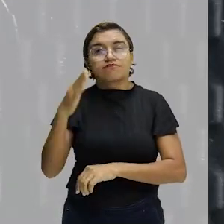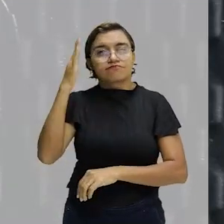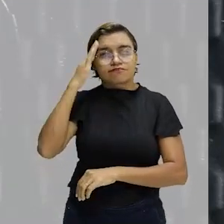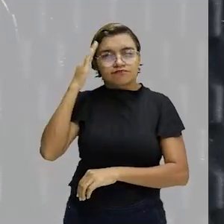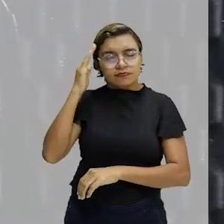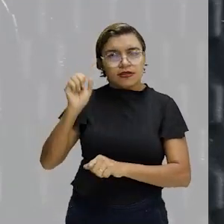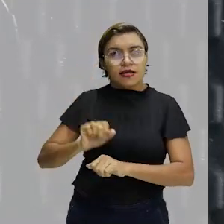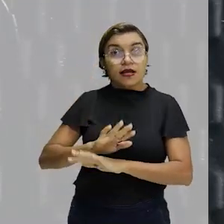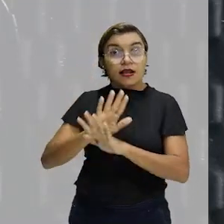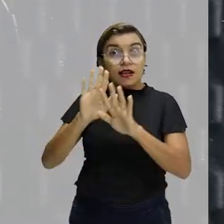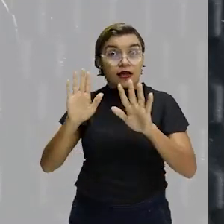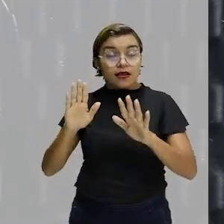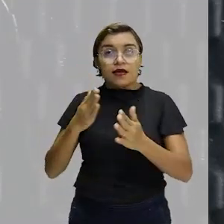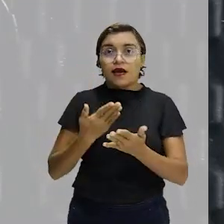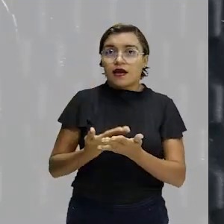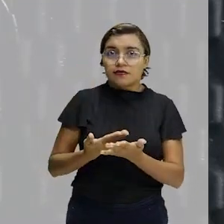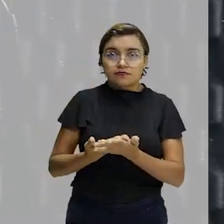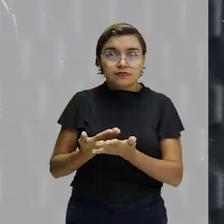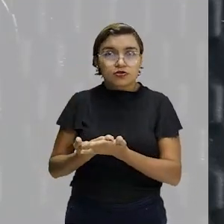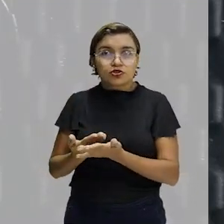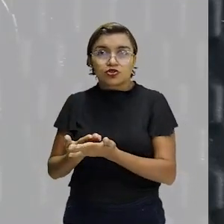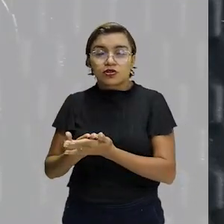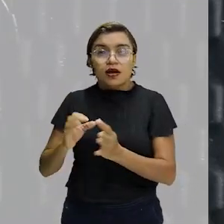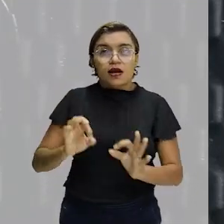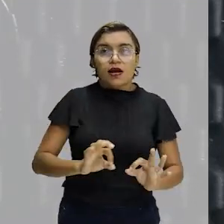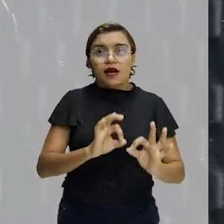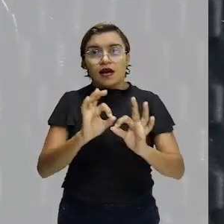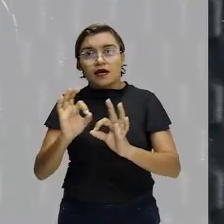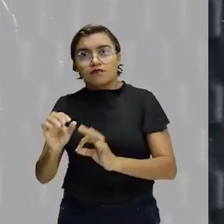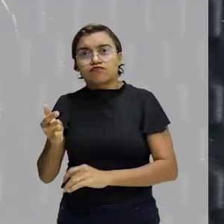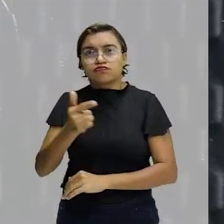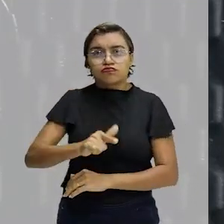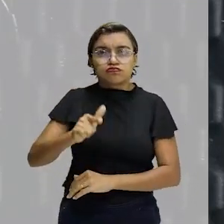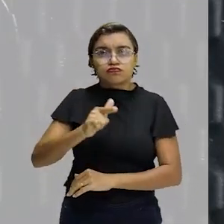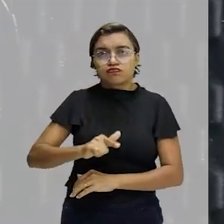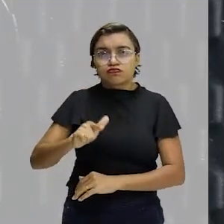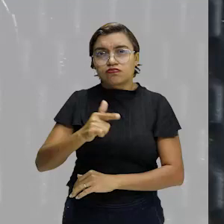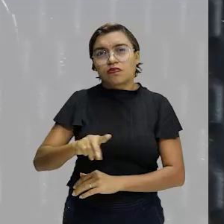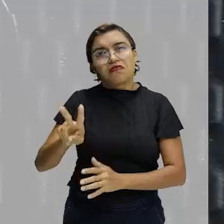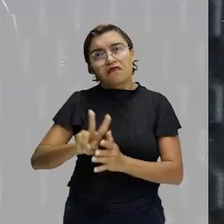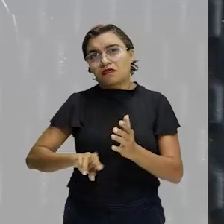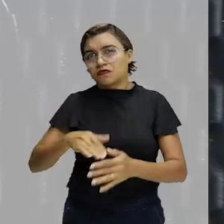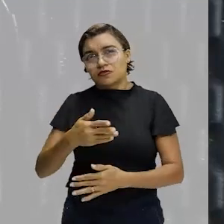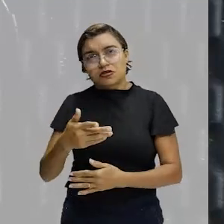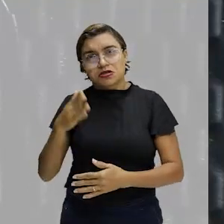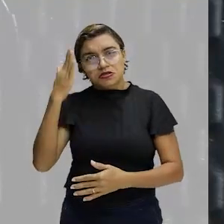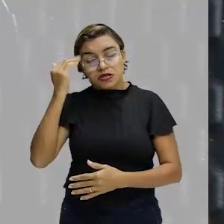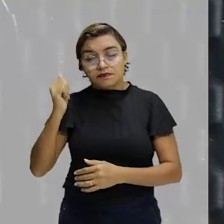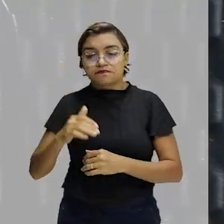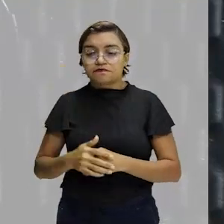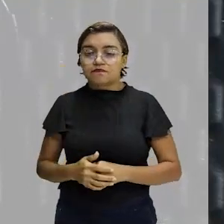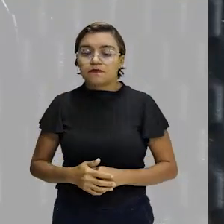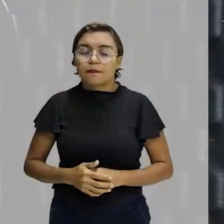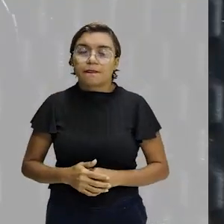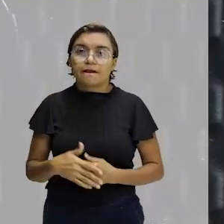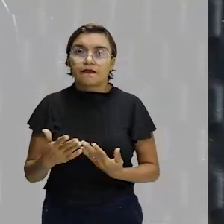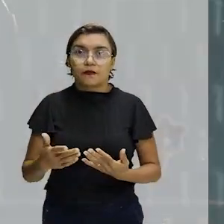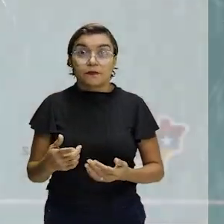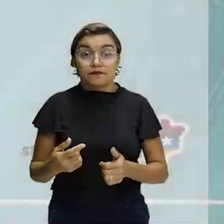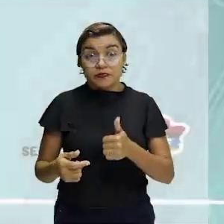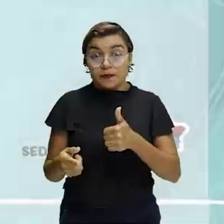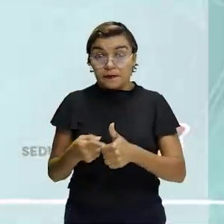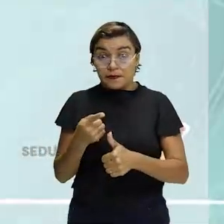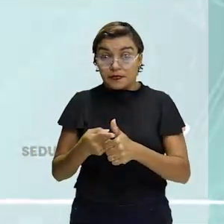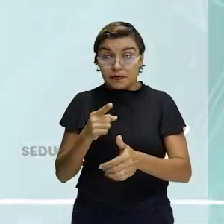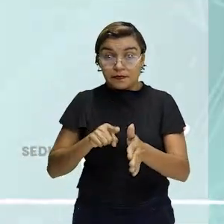disposição e para você assistir quantas vezes você quiser, tá bom? Então, aqui, nosso objetivo é falar desta primeira questão, que diz o